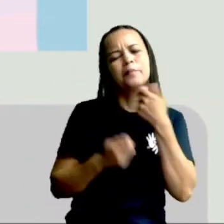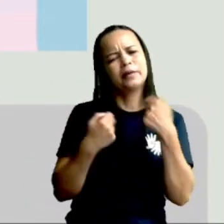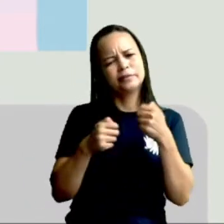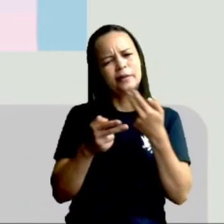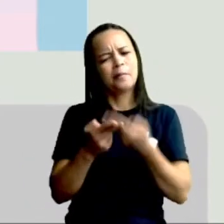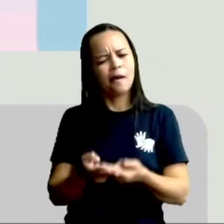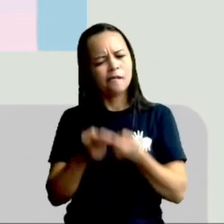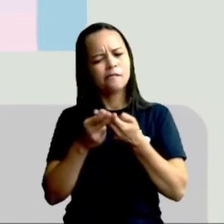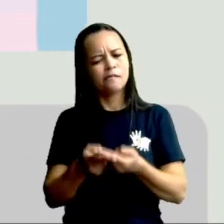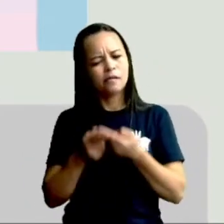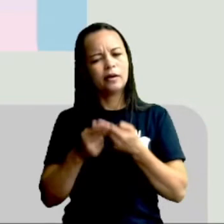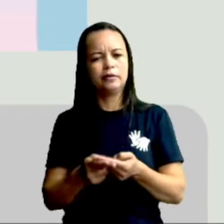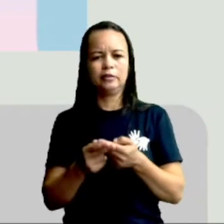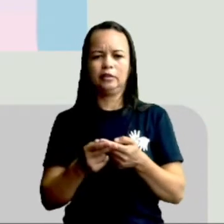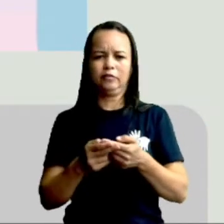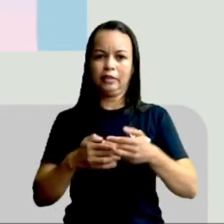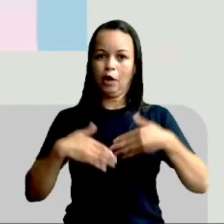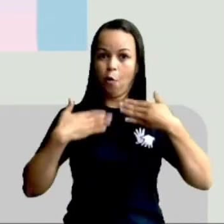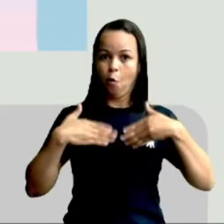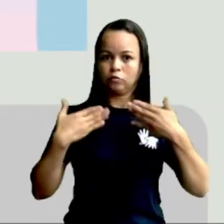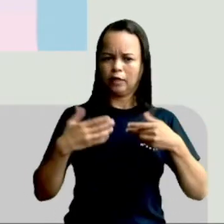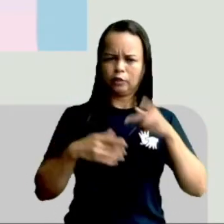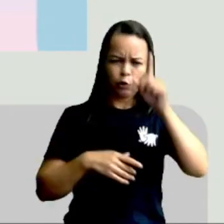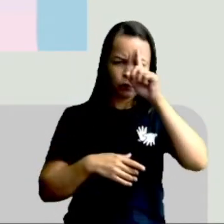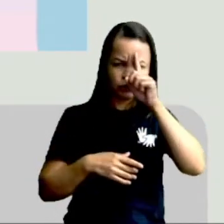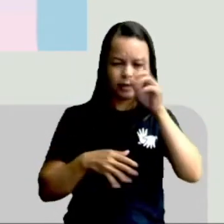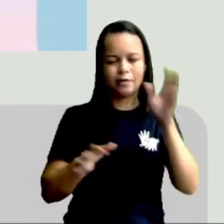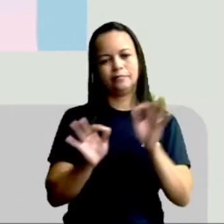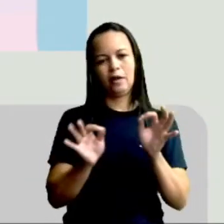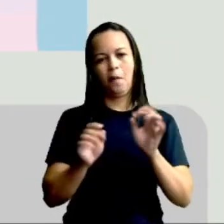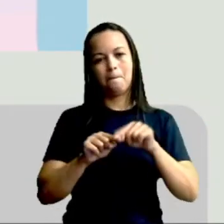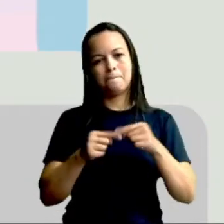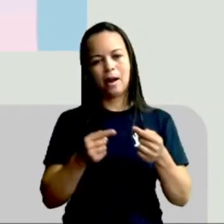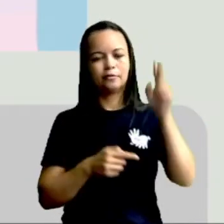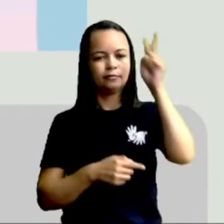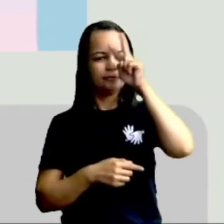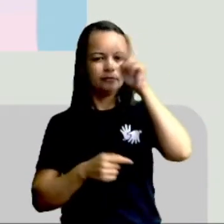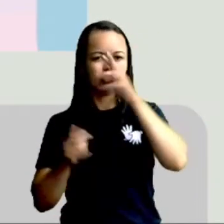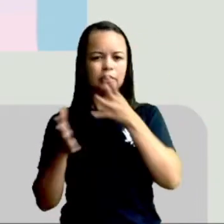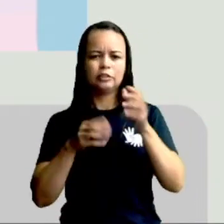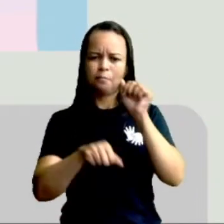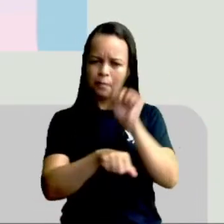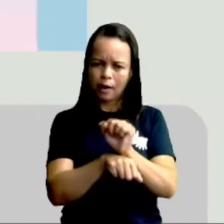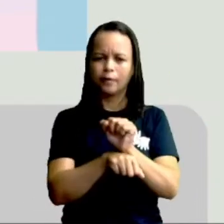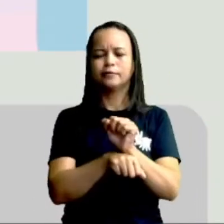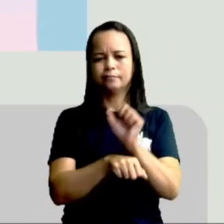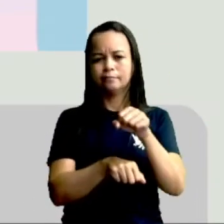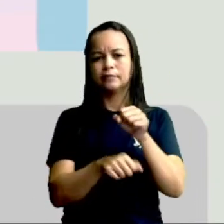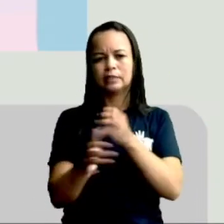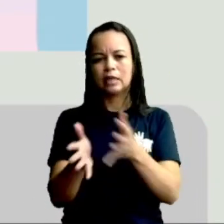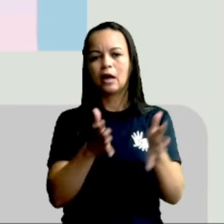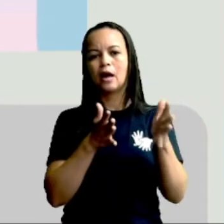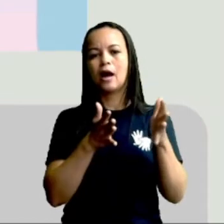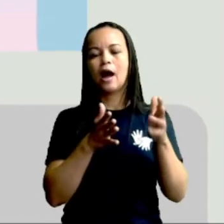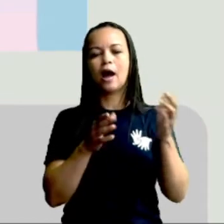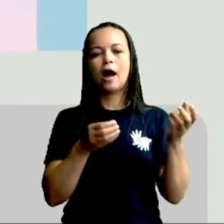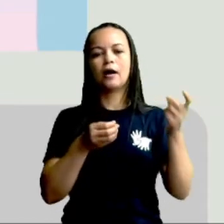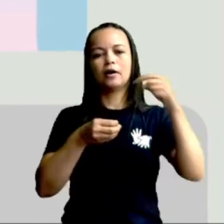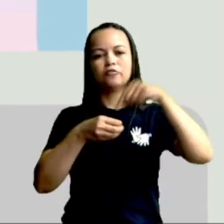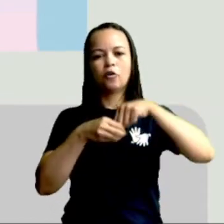pacientes e nem todos os dias vão estar contentes. Mas lembrem-se que isto vai passar e à escola vamos